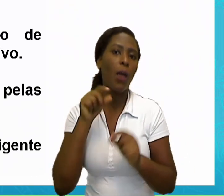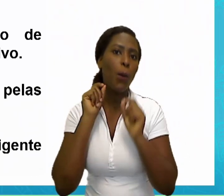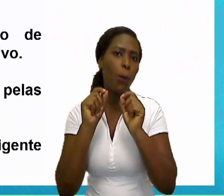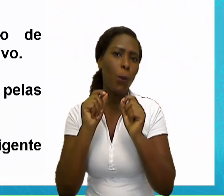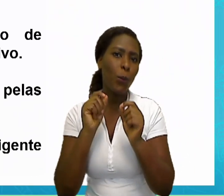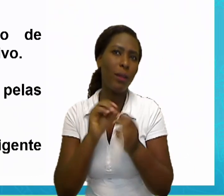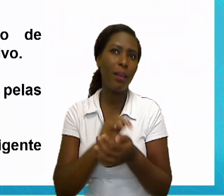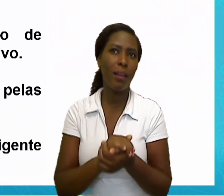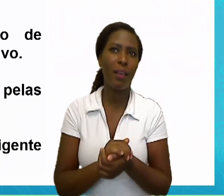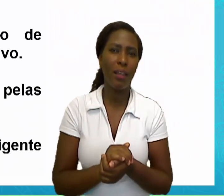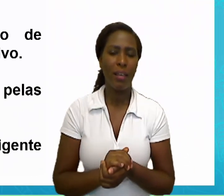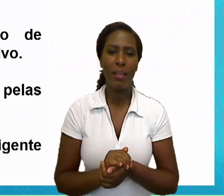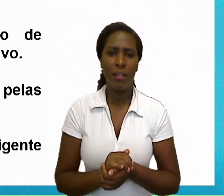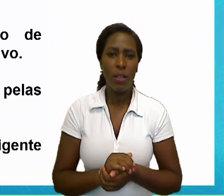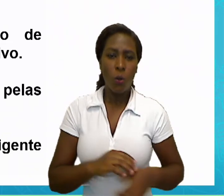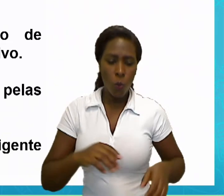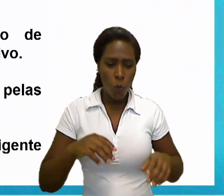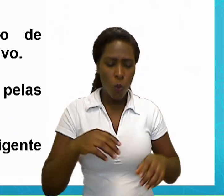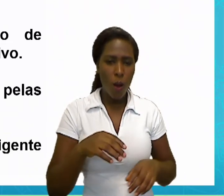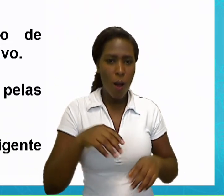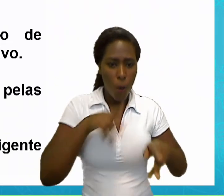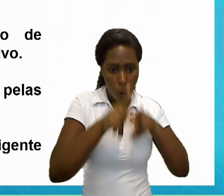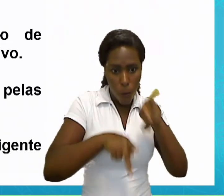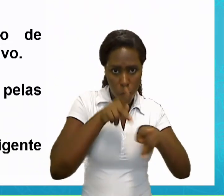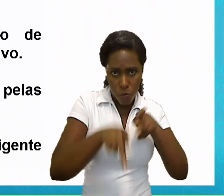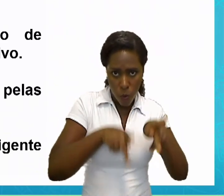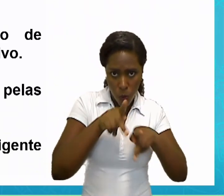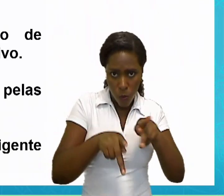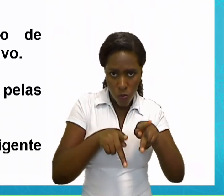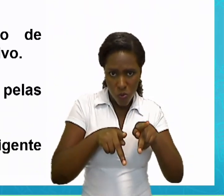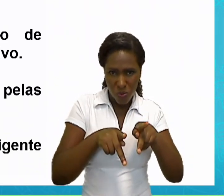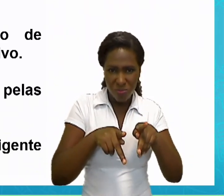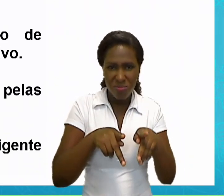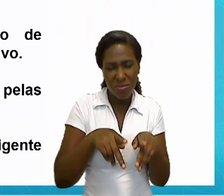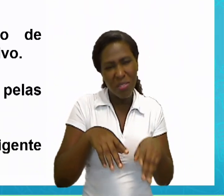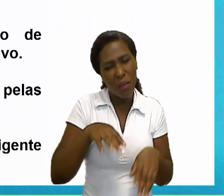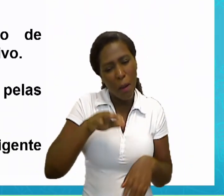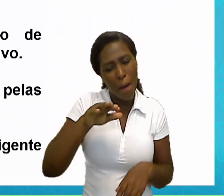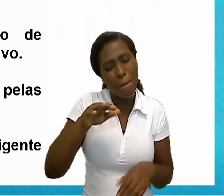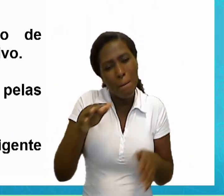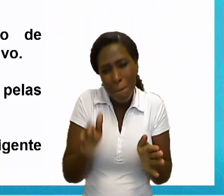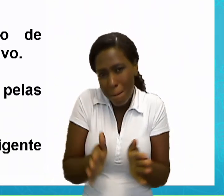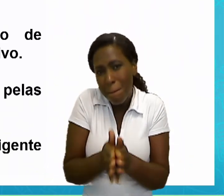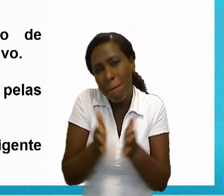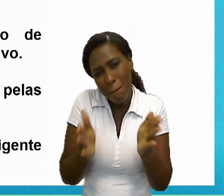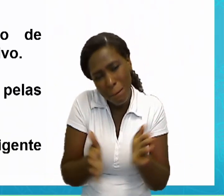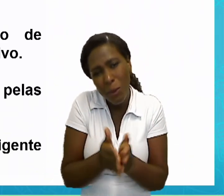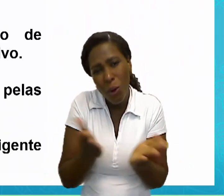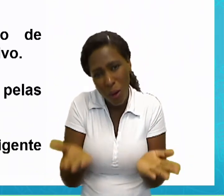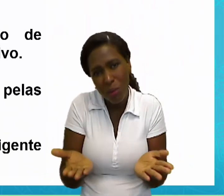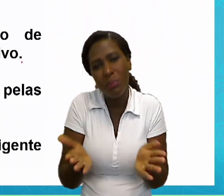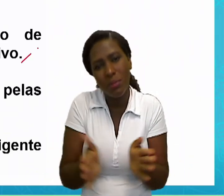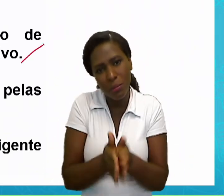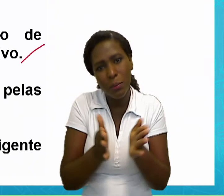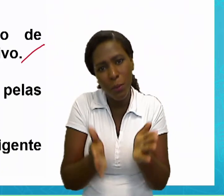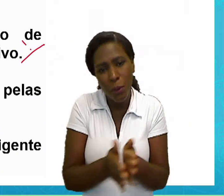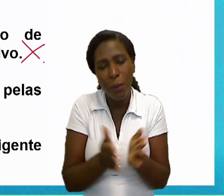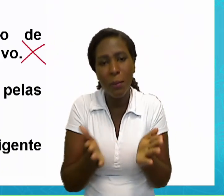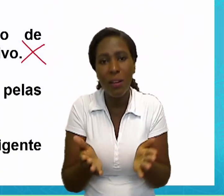de informática pela população de baixo poder aquisitivo. Não, não está de